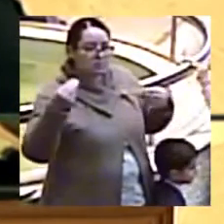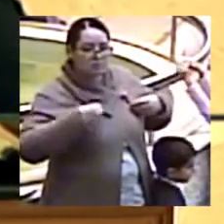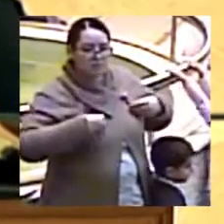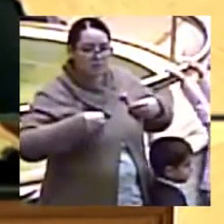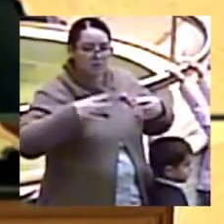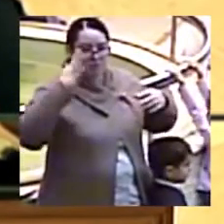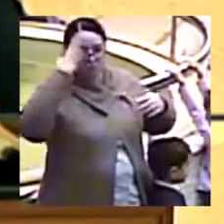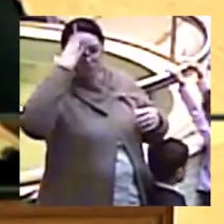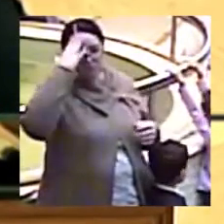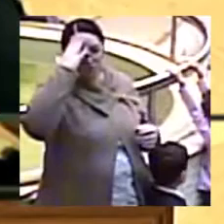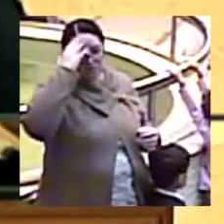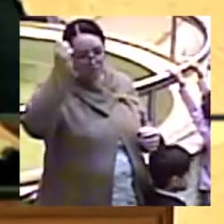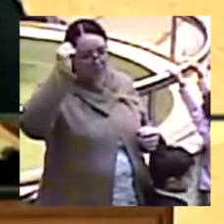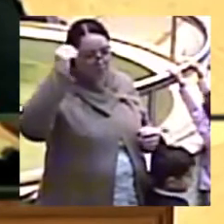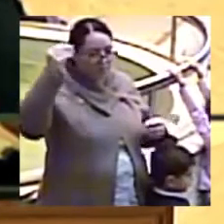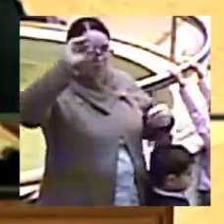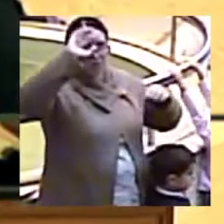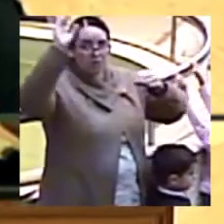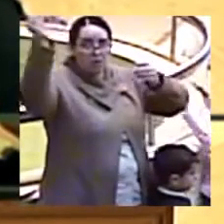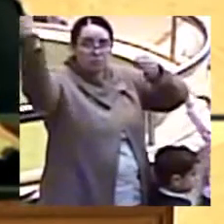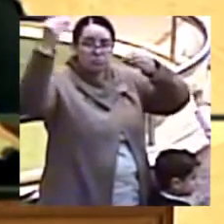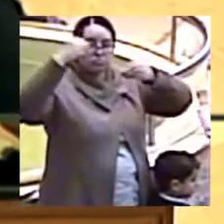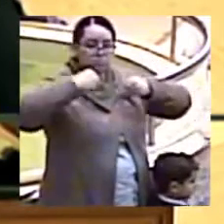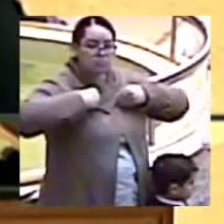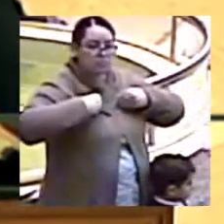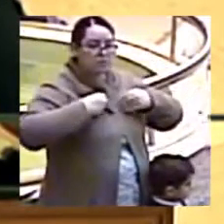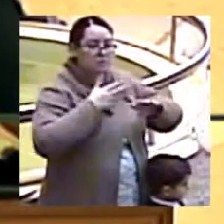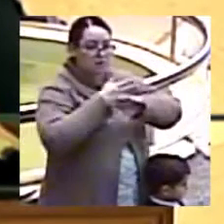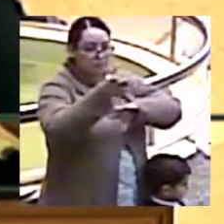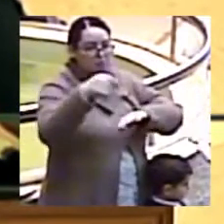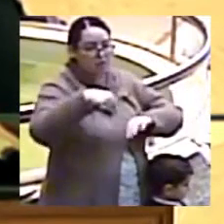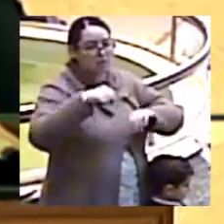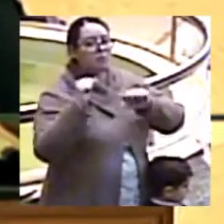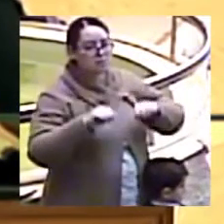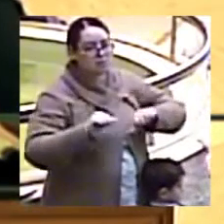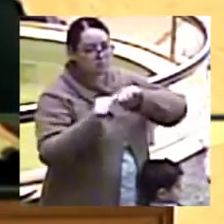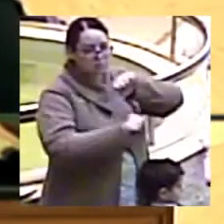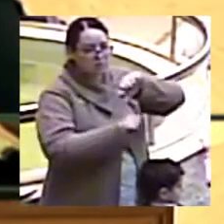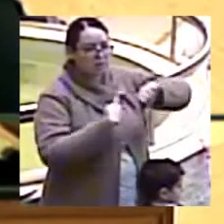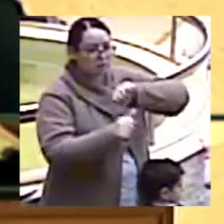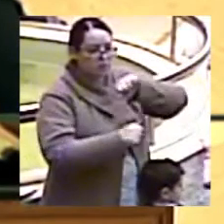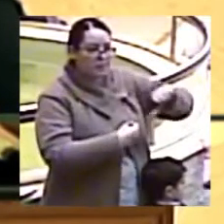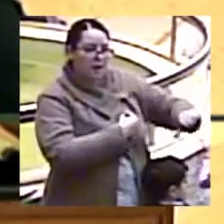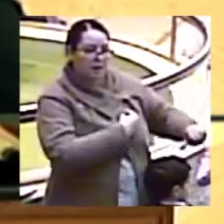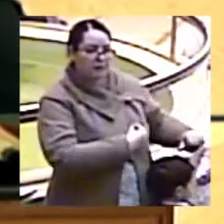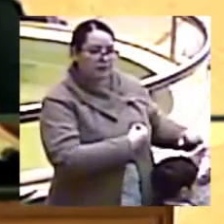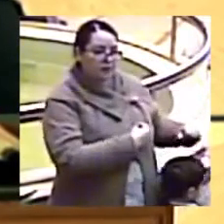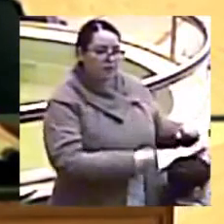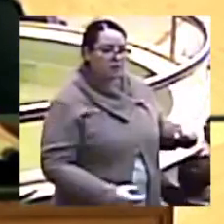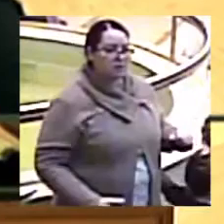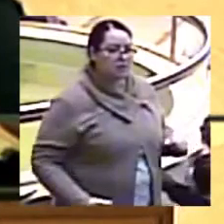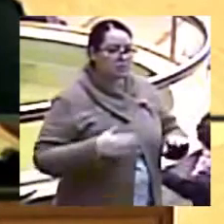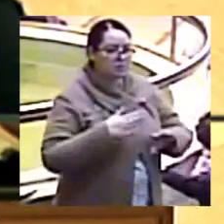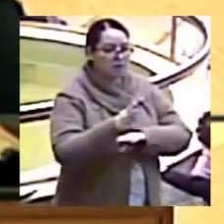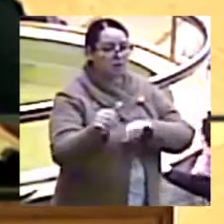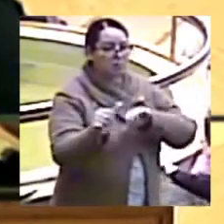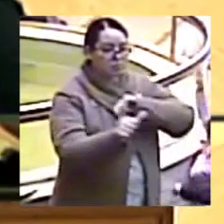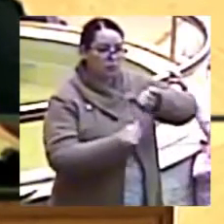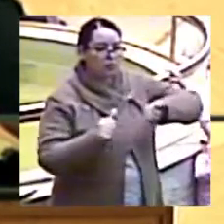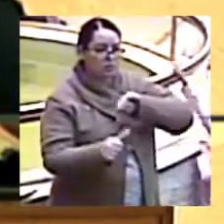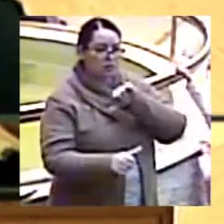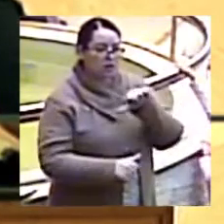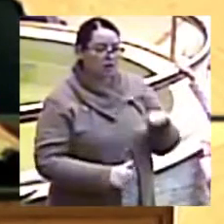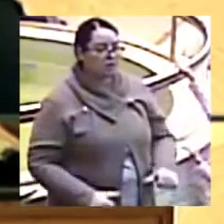alto. E ao sairmos daqui, saímos transformados, saímos modificados